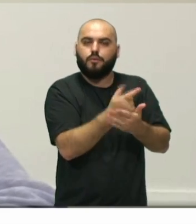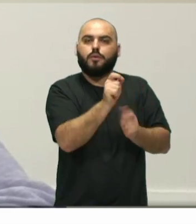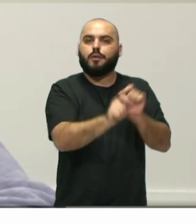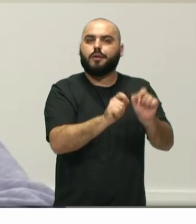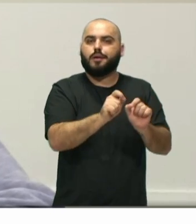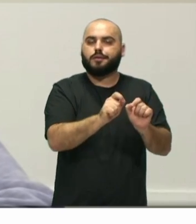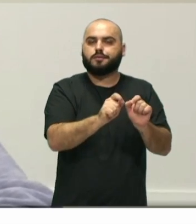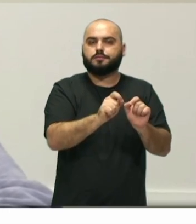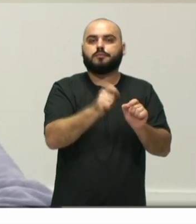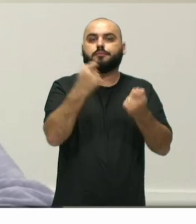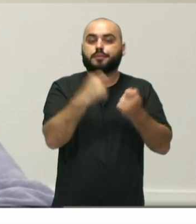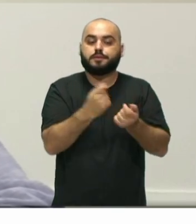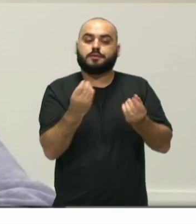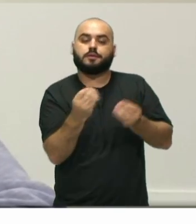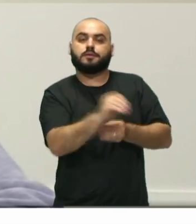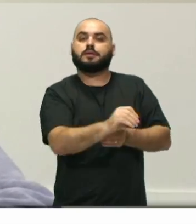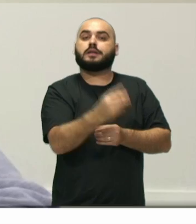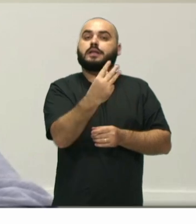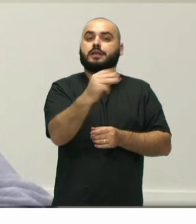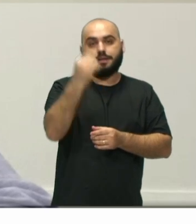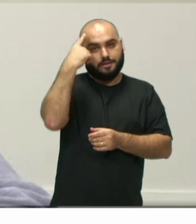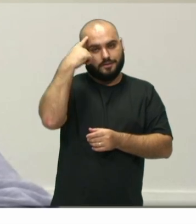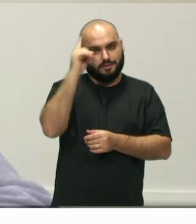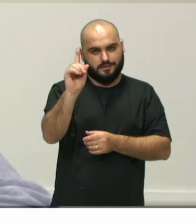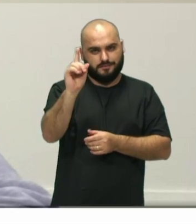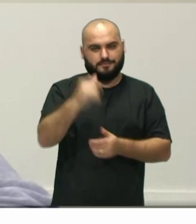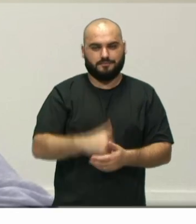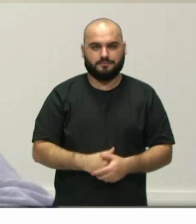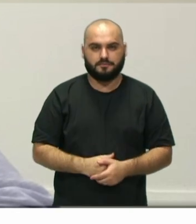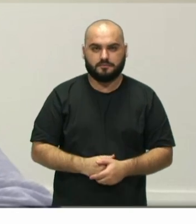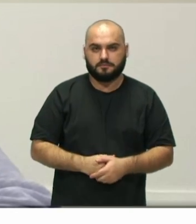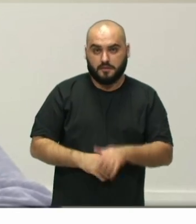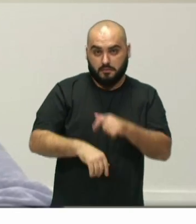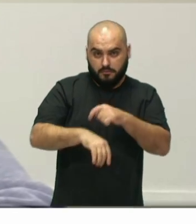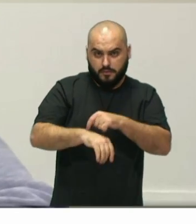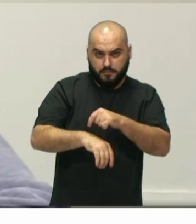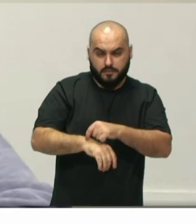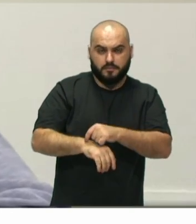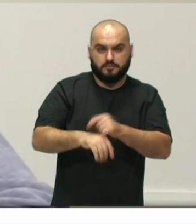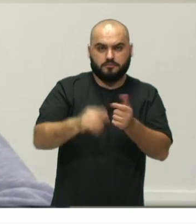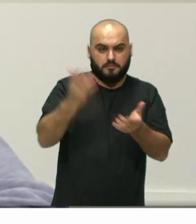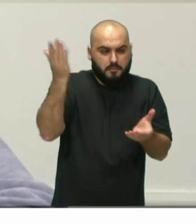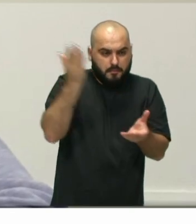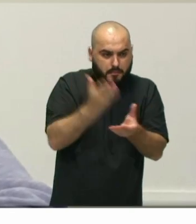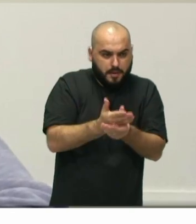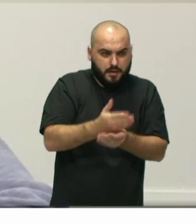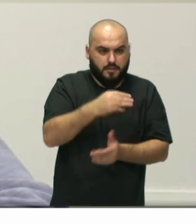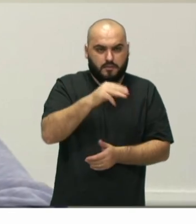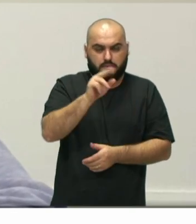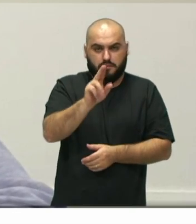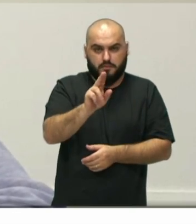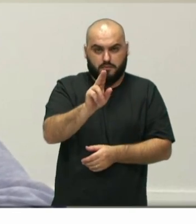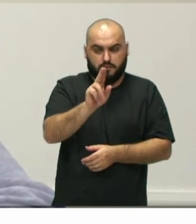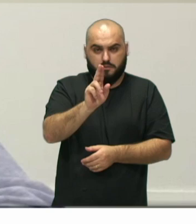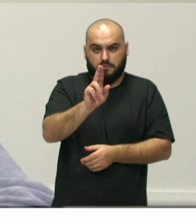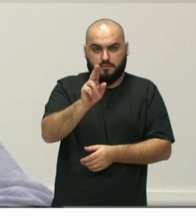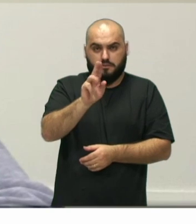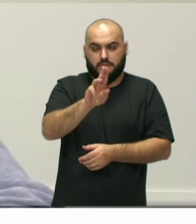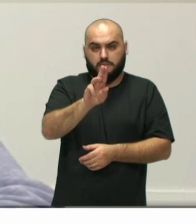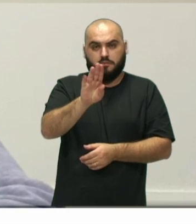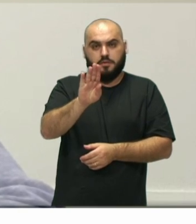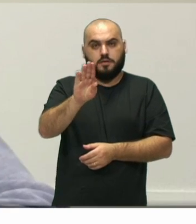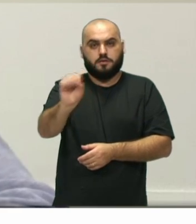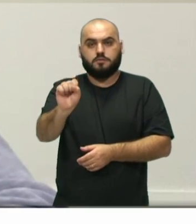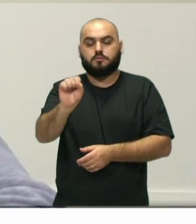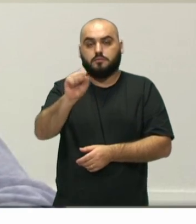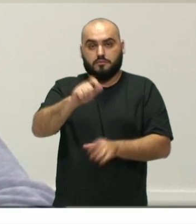que ser entregue em 30 dias para o paciente. A partir do momento que ele protocolou na unidade de saúde o pedido de exame, o município tem 30 dias